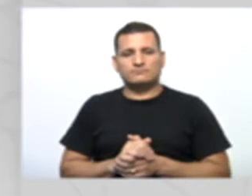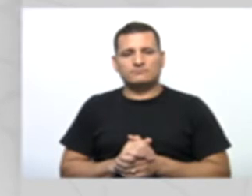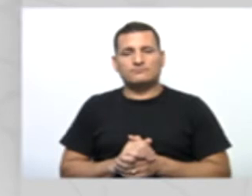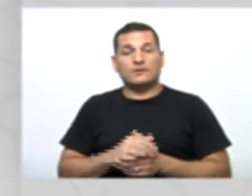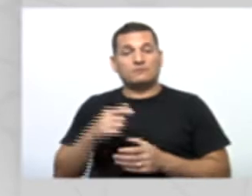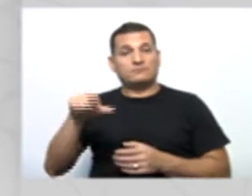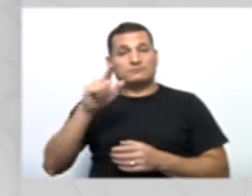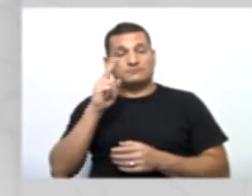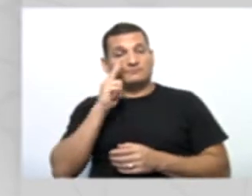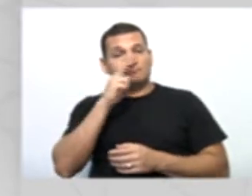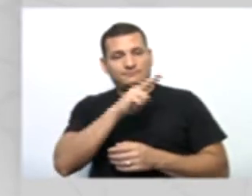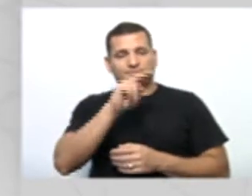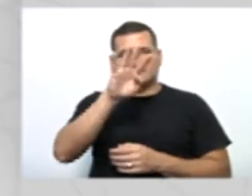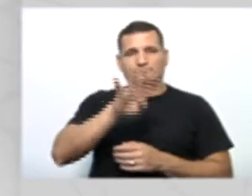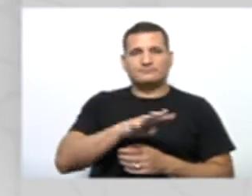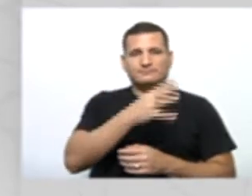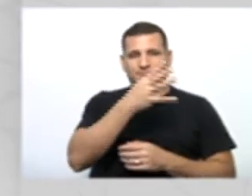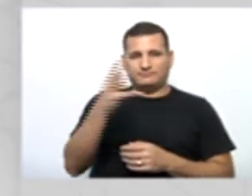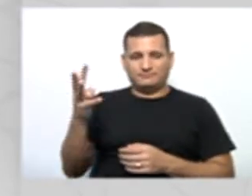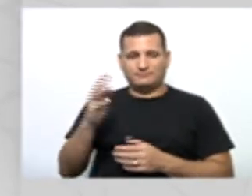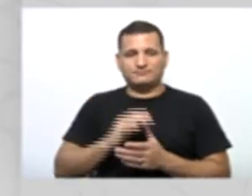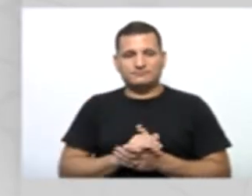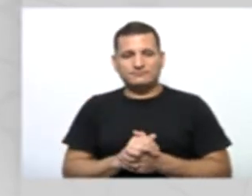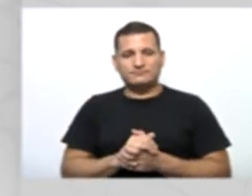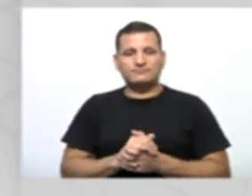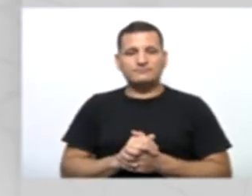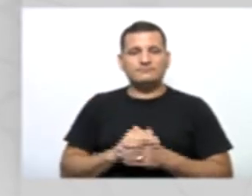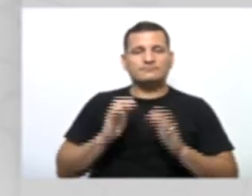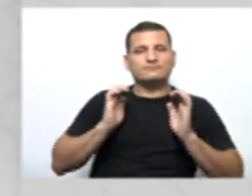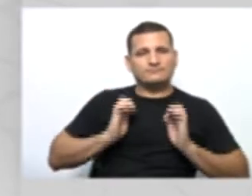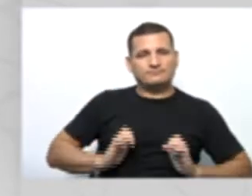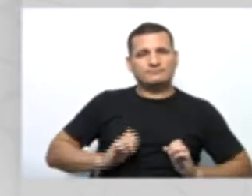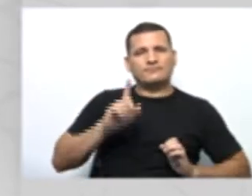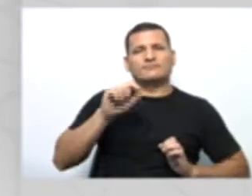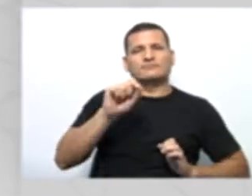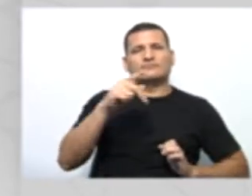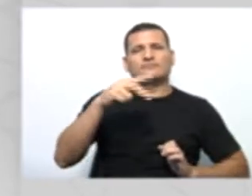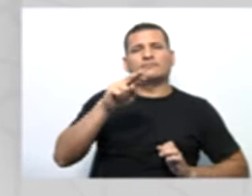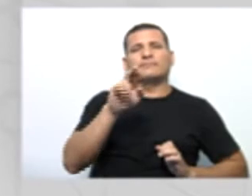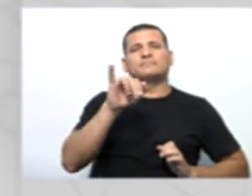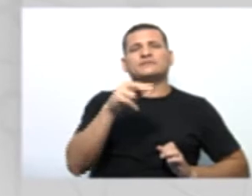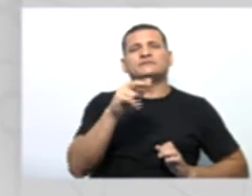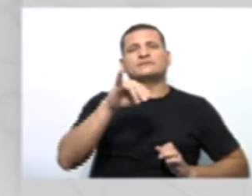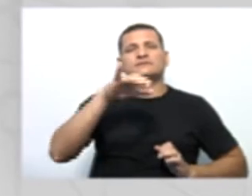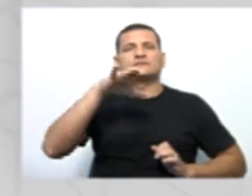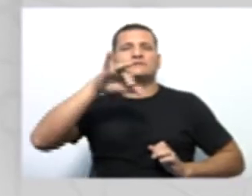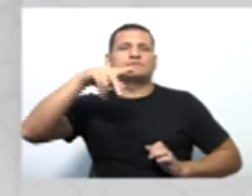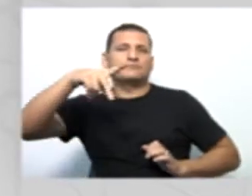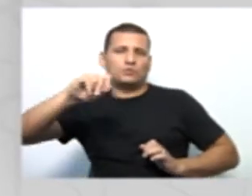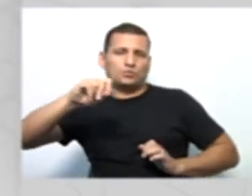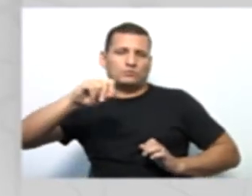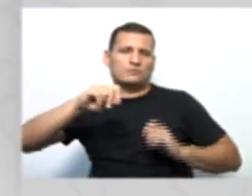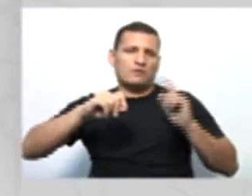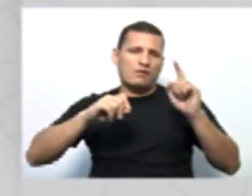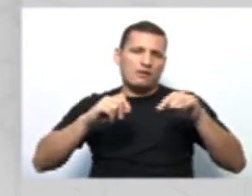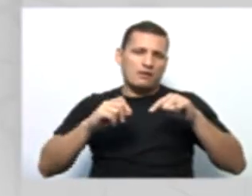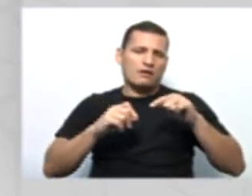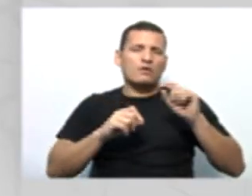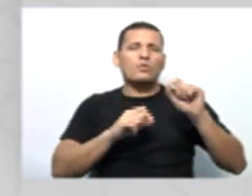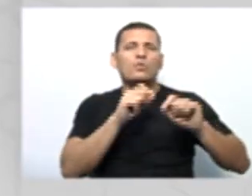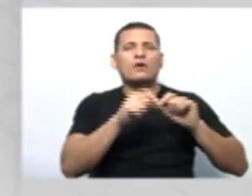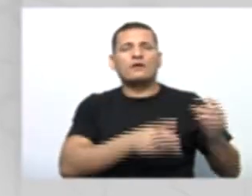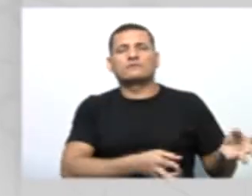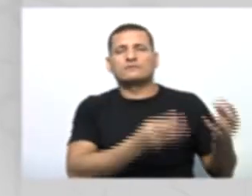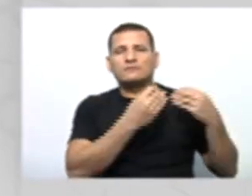Vocês podem acompanhar no quadro que nós temos assim, ética é princípio, são aquelas ideias inatas, aqueles que nós